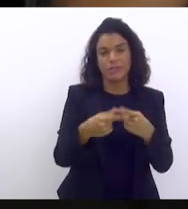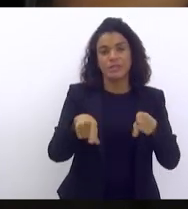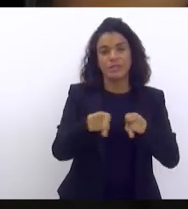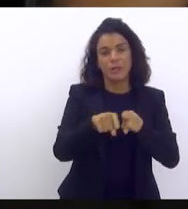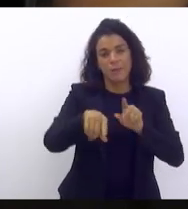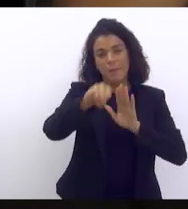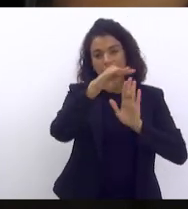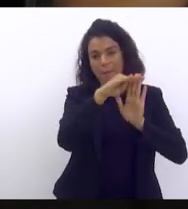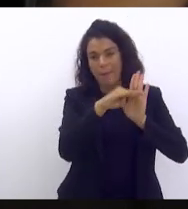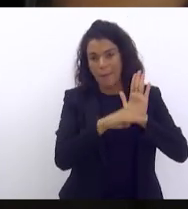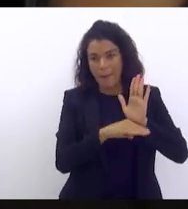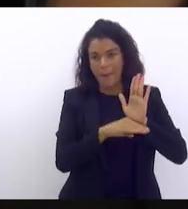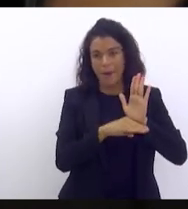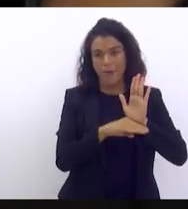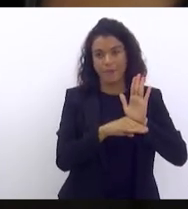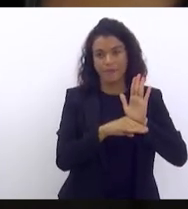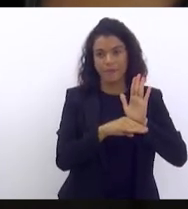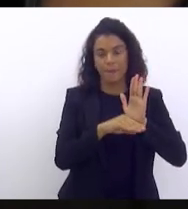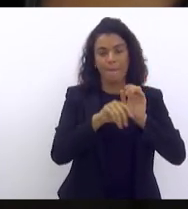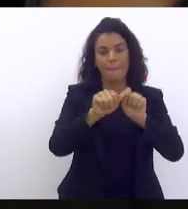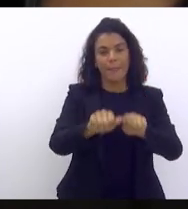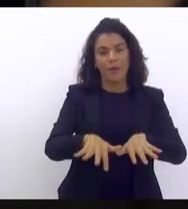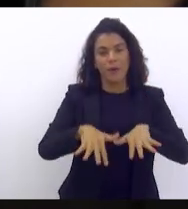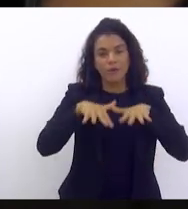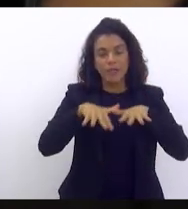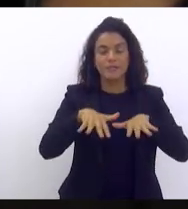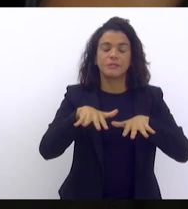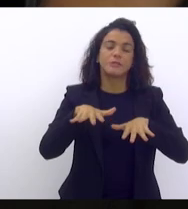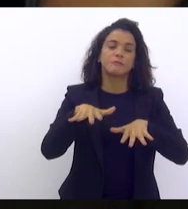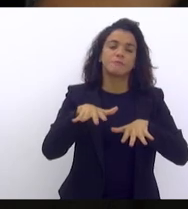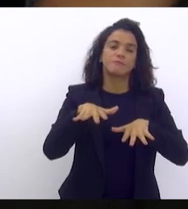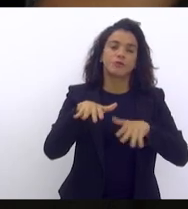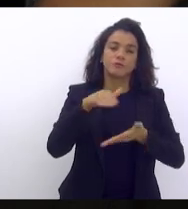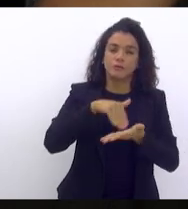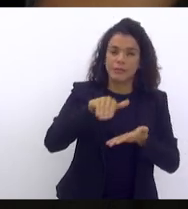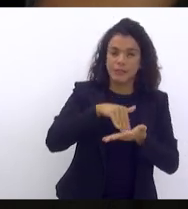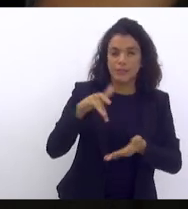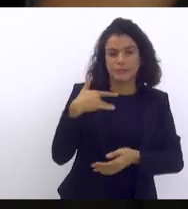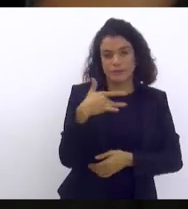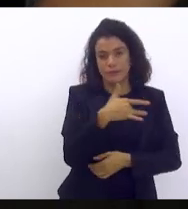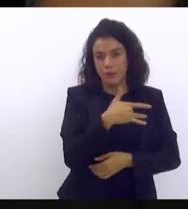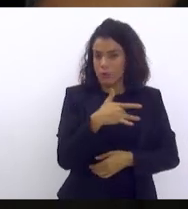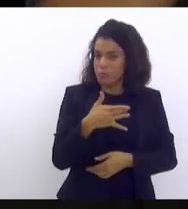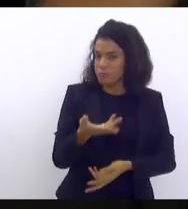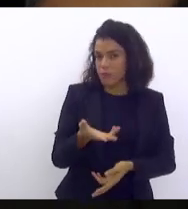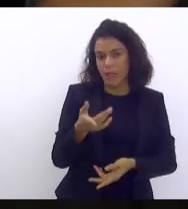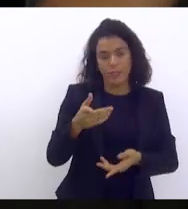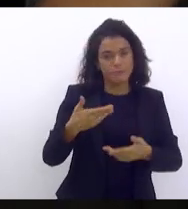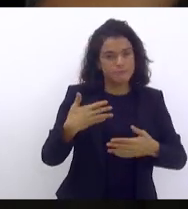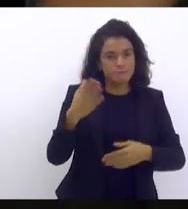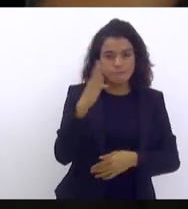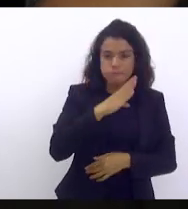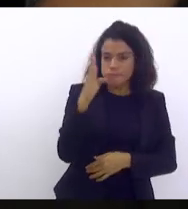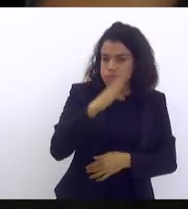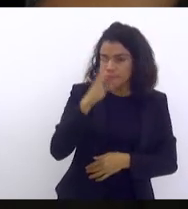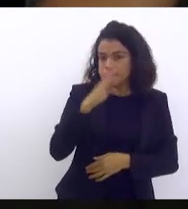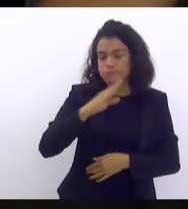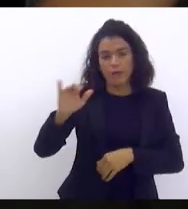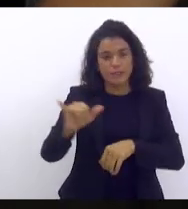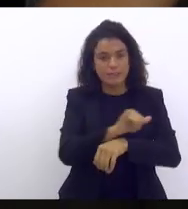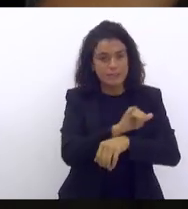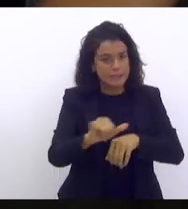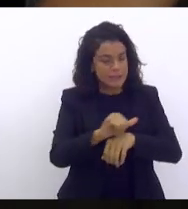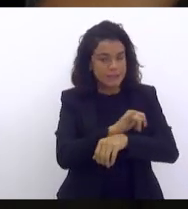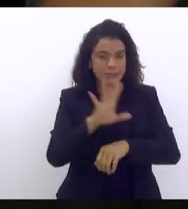pautar numa audiência com o secretário de Saúde a tomada de providência em relação a isso. Porque de